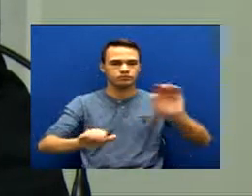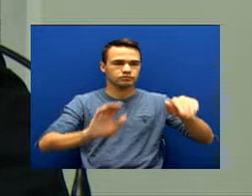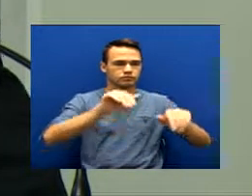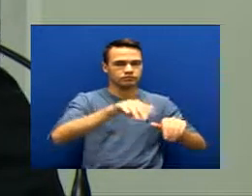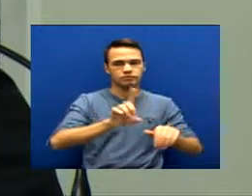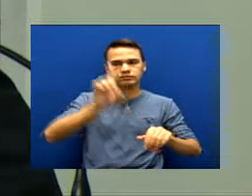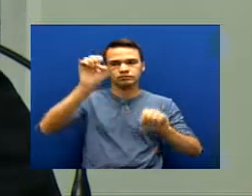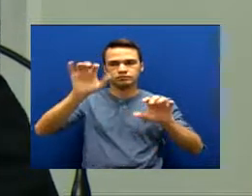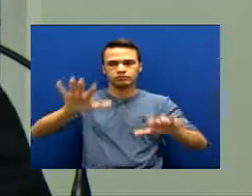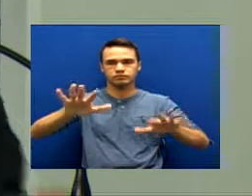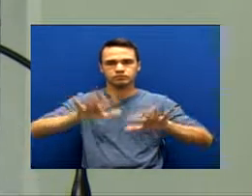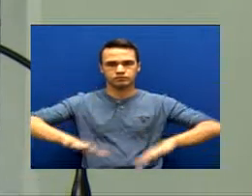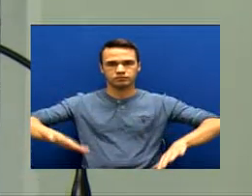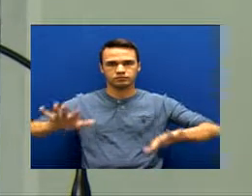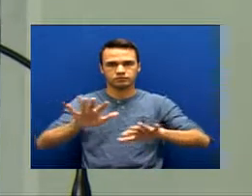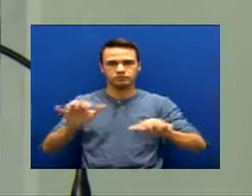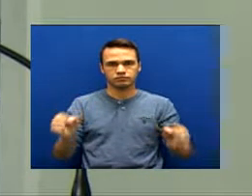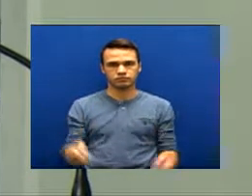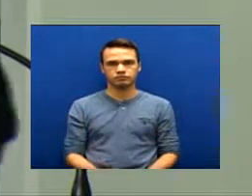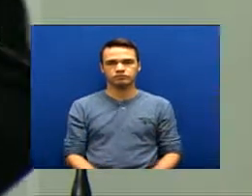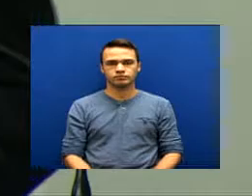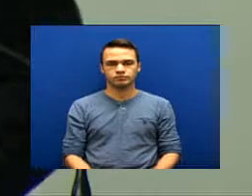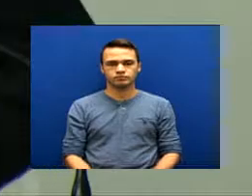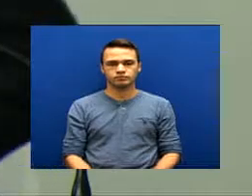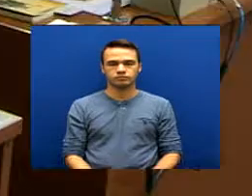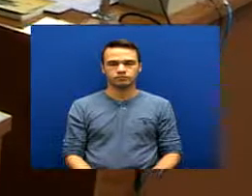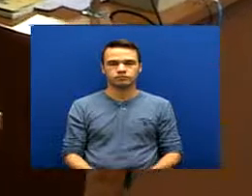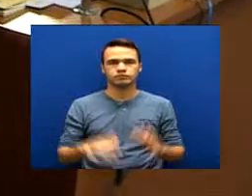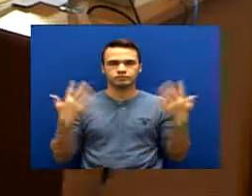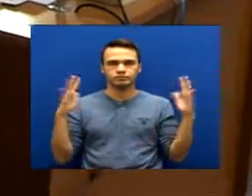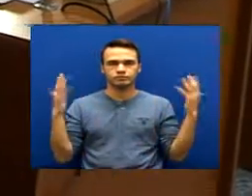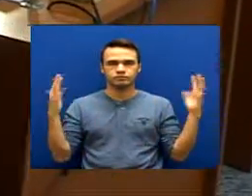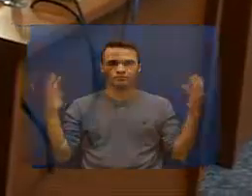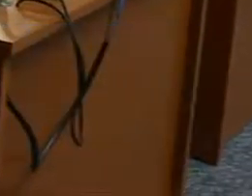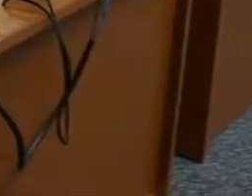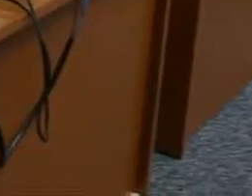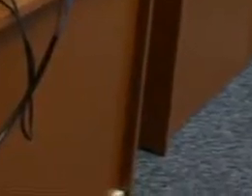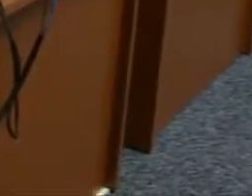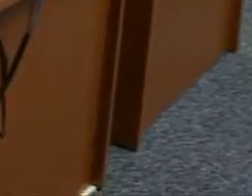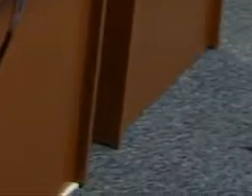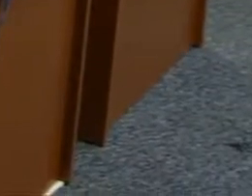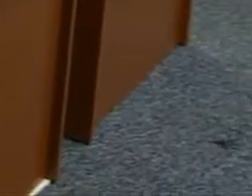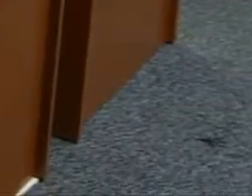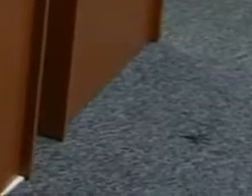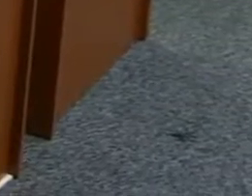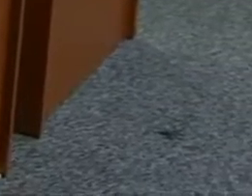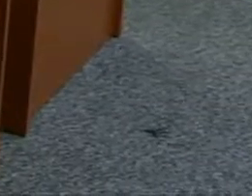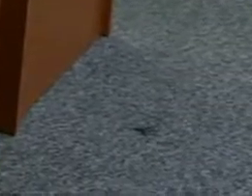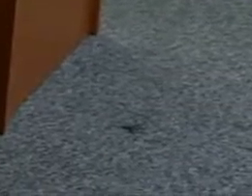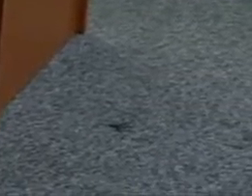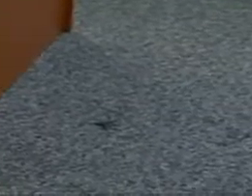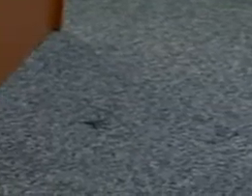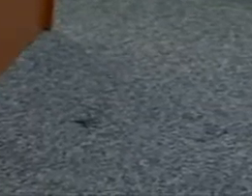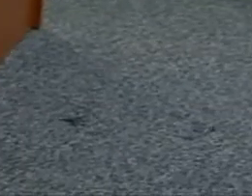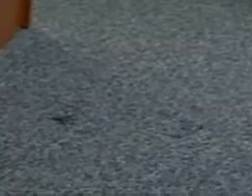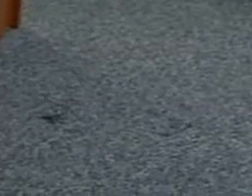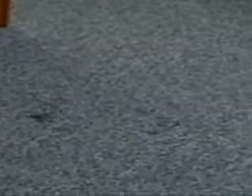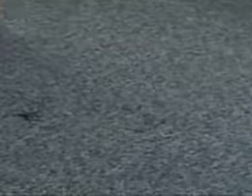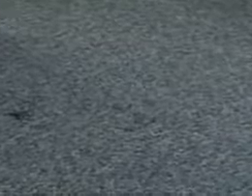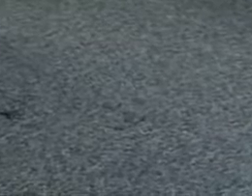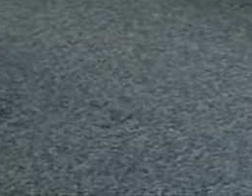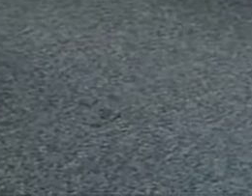Amém. Amigos, irmãos, nós estamos celebrando o dia da Bíblia, o dia